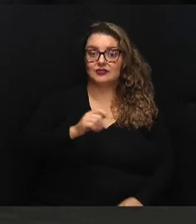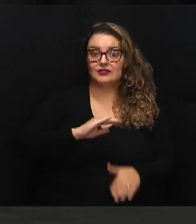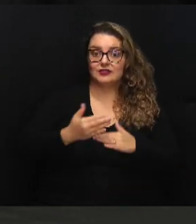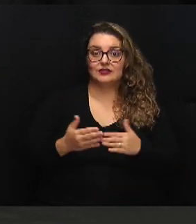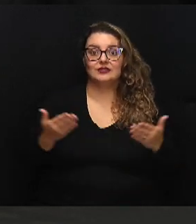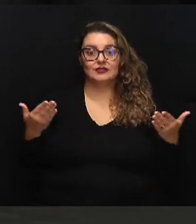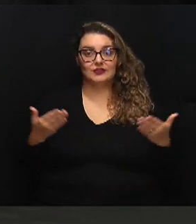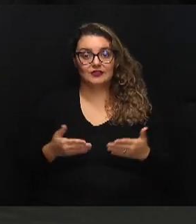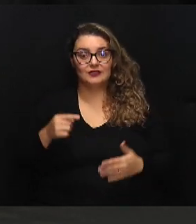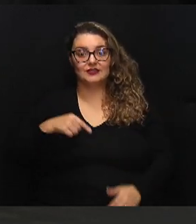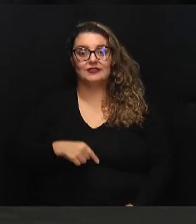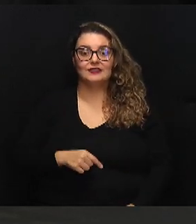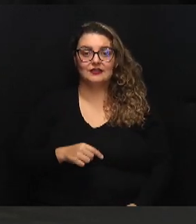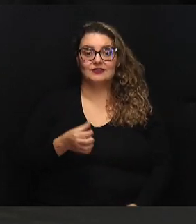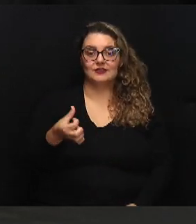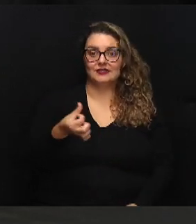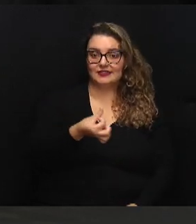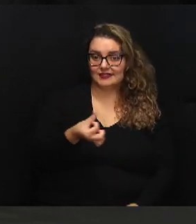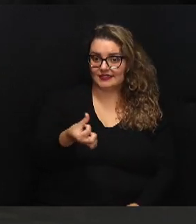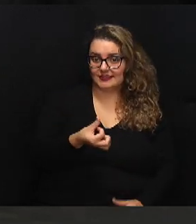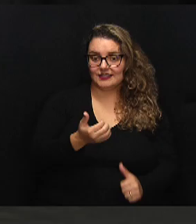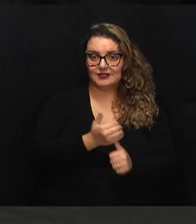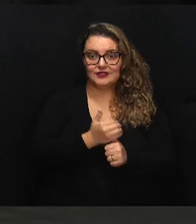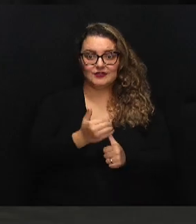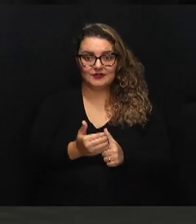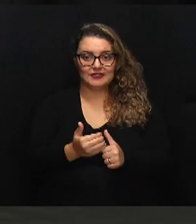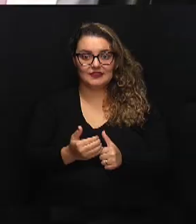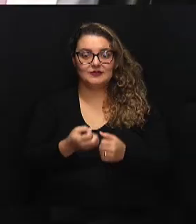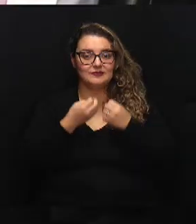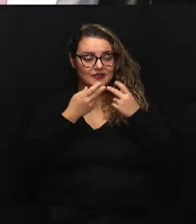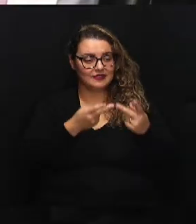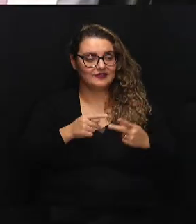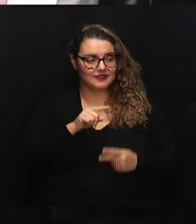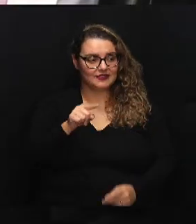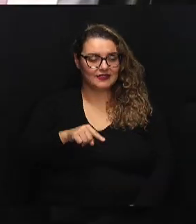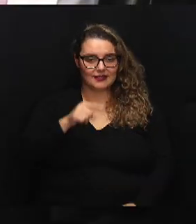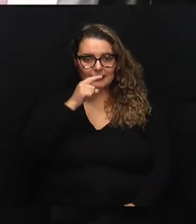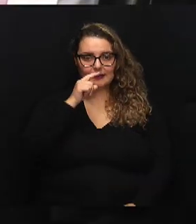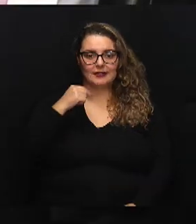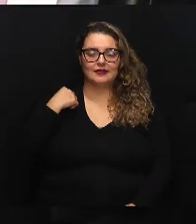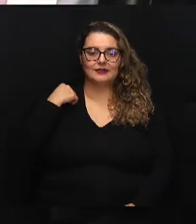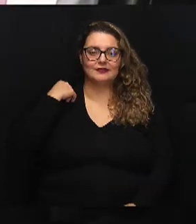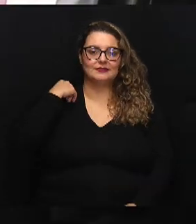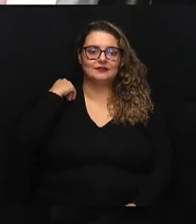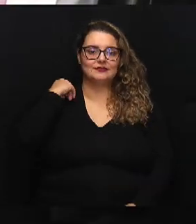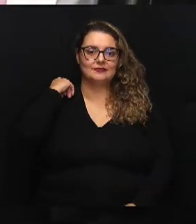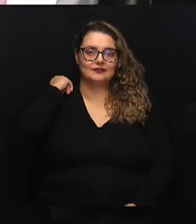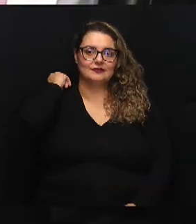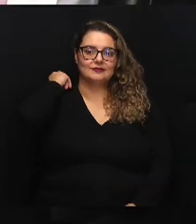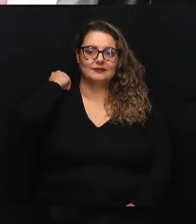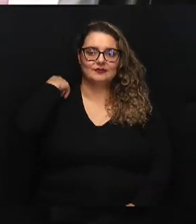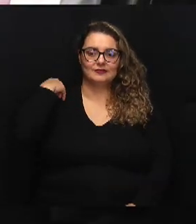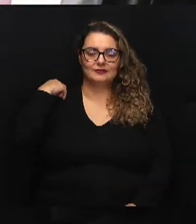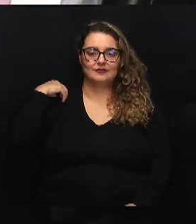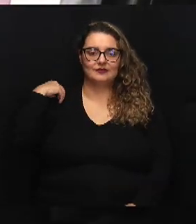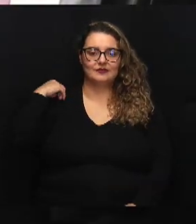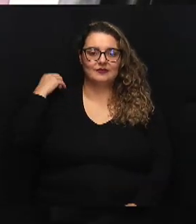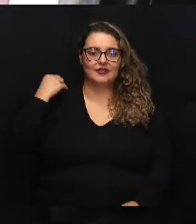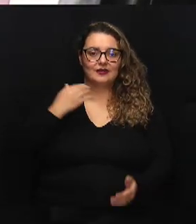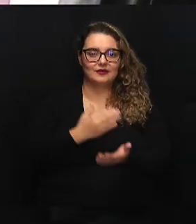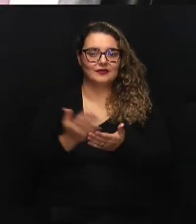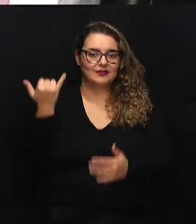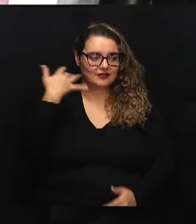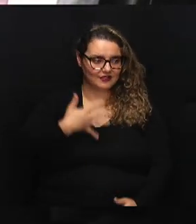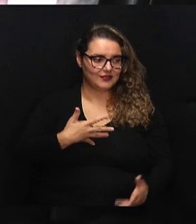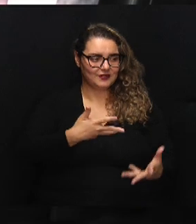está aqui em seu 6º mandato. Bem-vindo, Zé Carlos. Para iniciar, eu vou fazer a minha auto e audiodescrição e depois também o